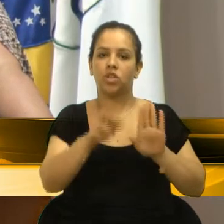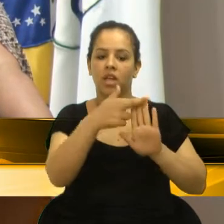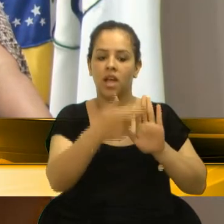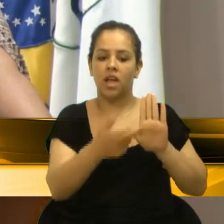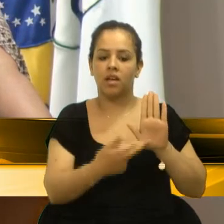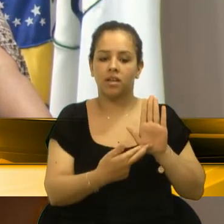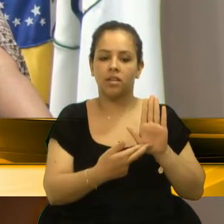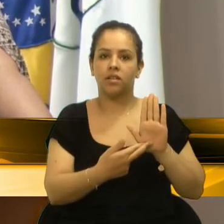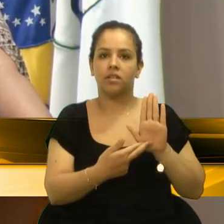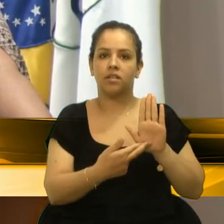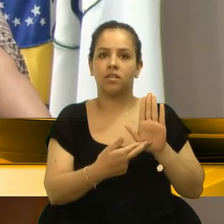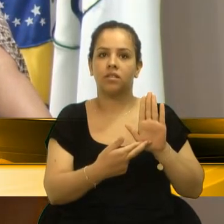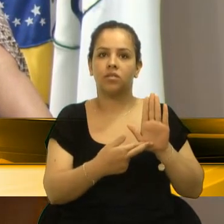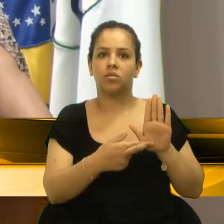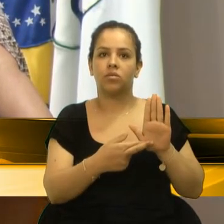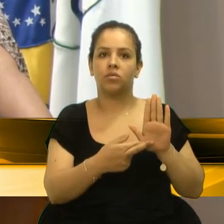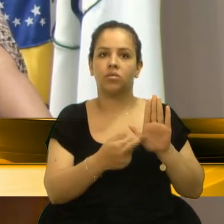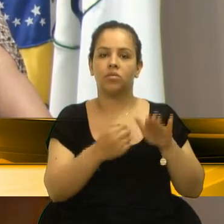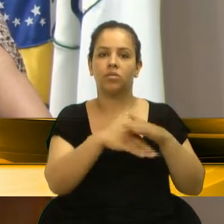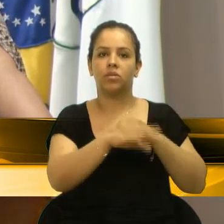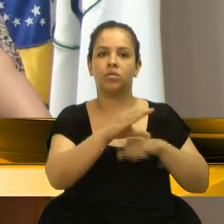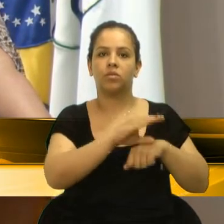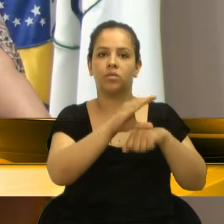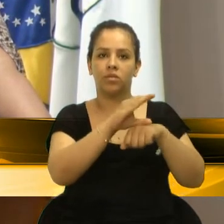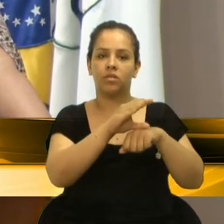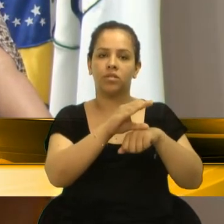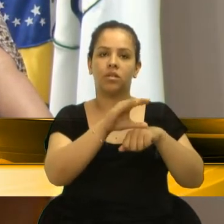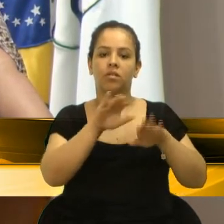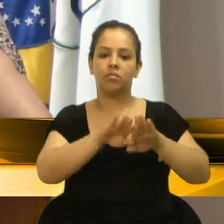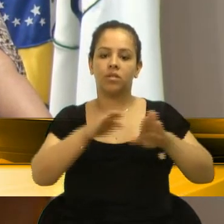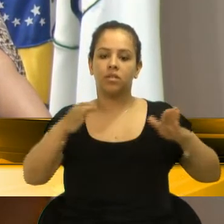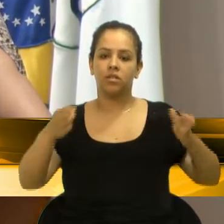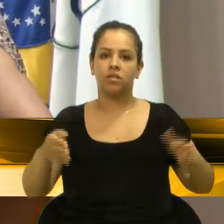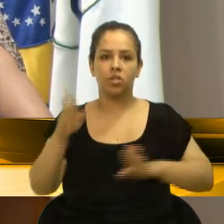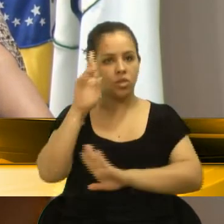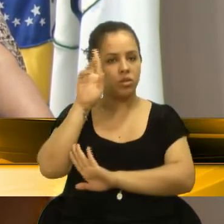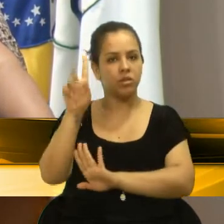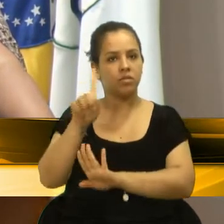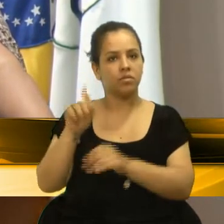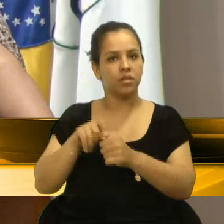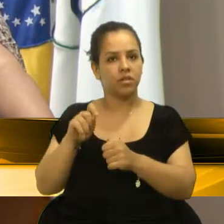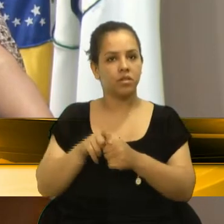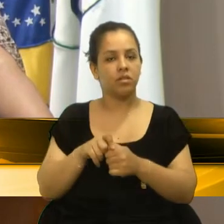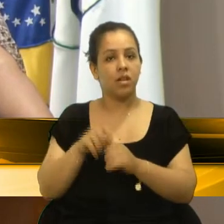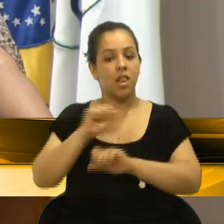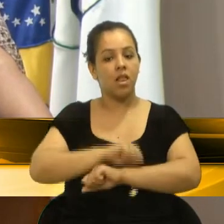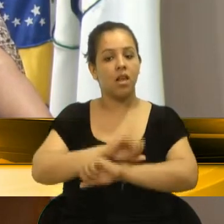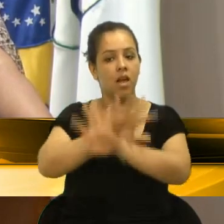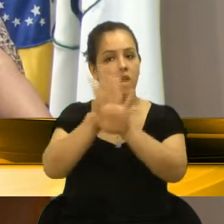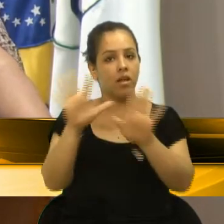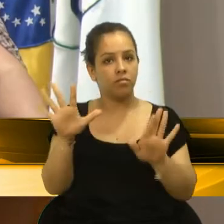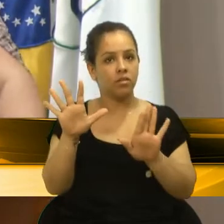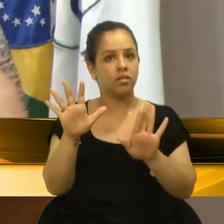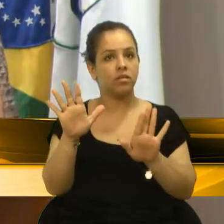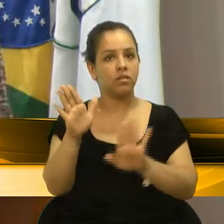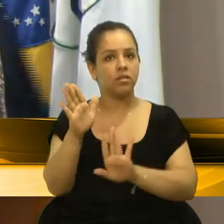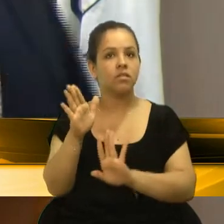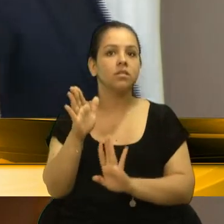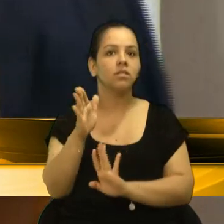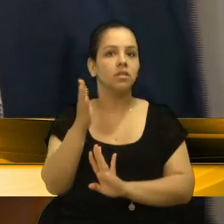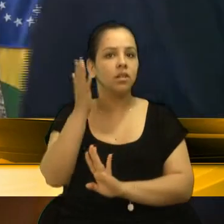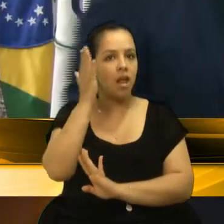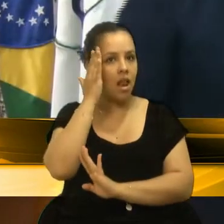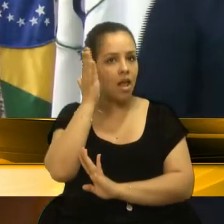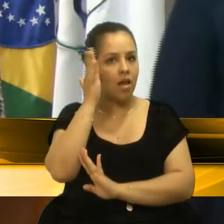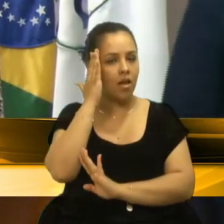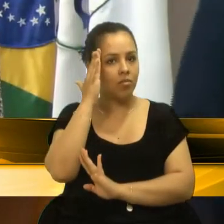a presidência e a mesa diretora, deixando claro a intenção de esvaziamento